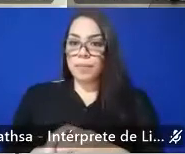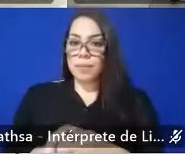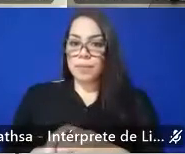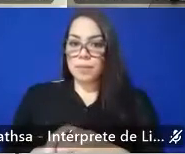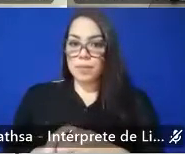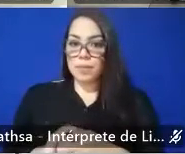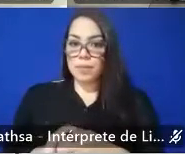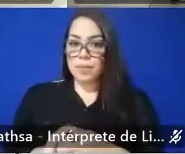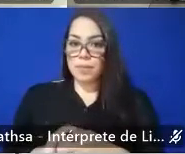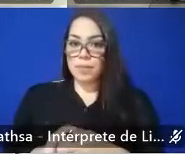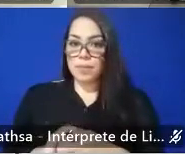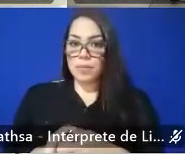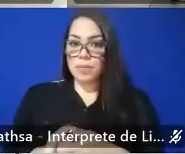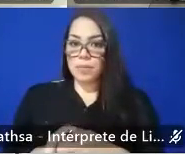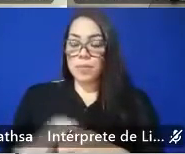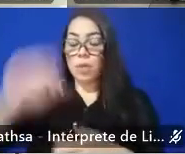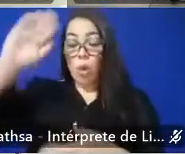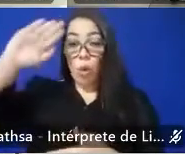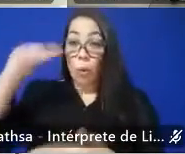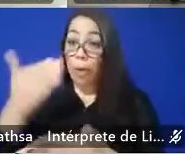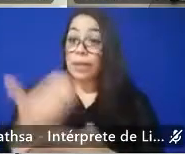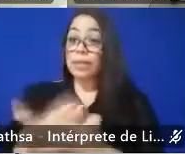e confiantes